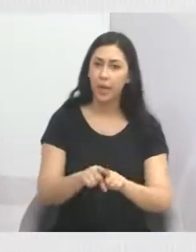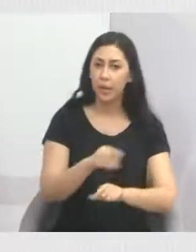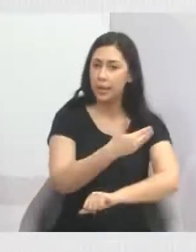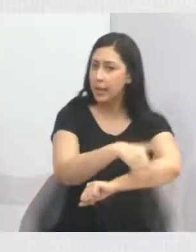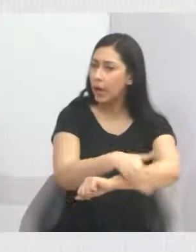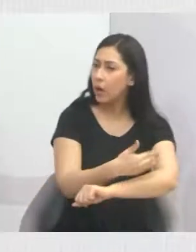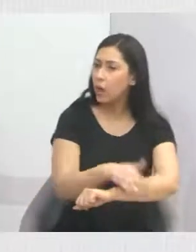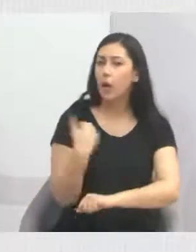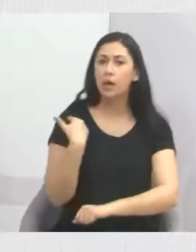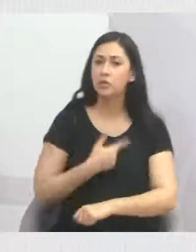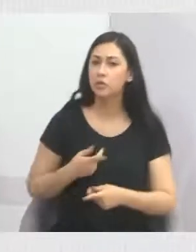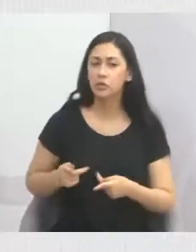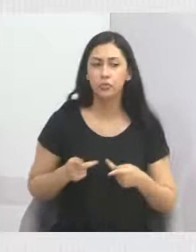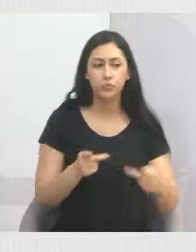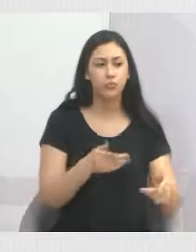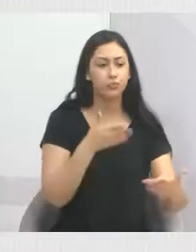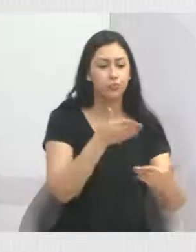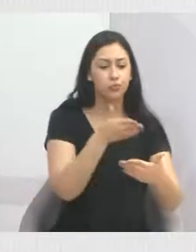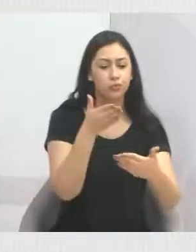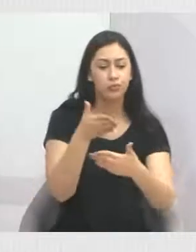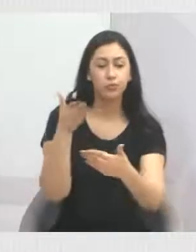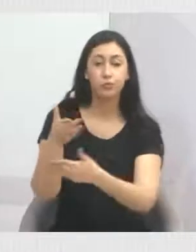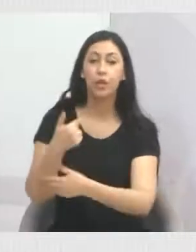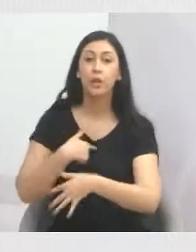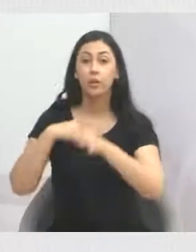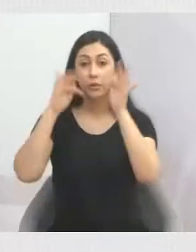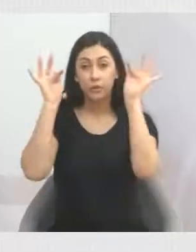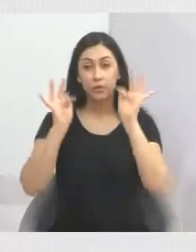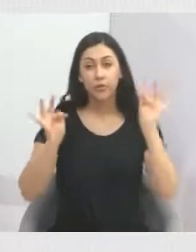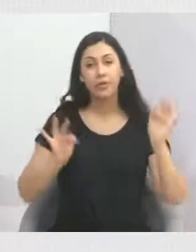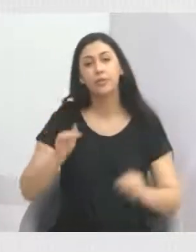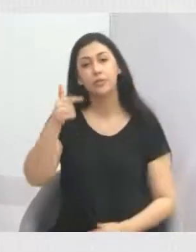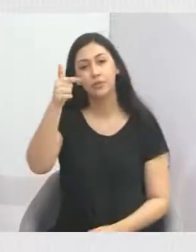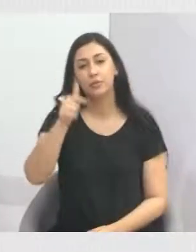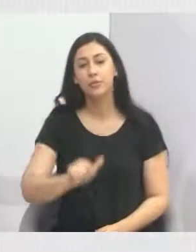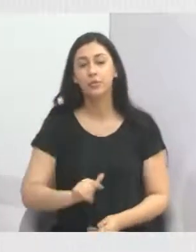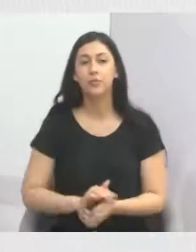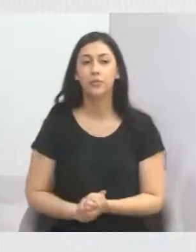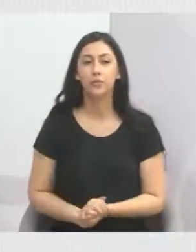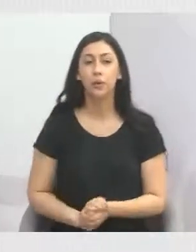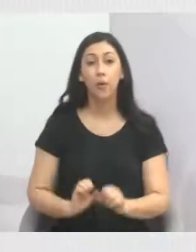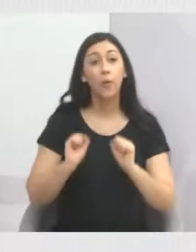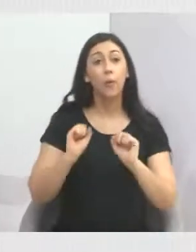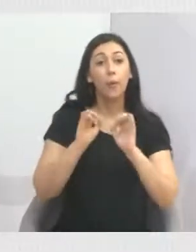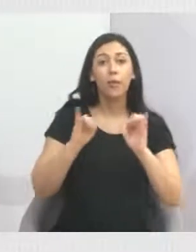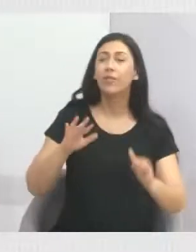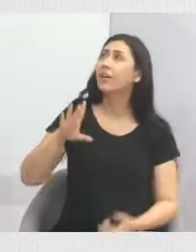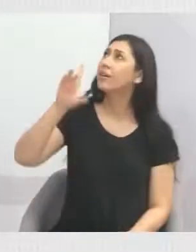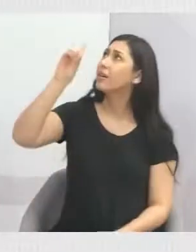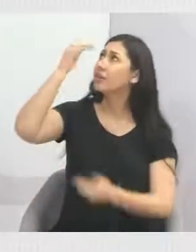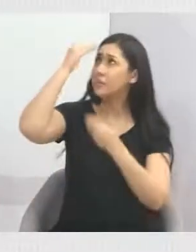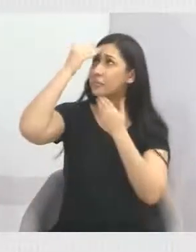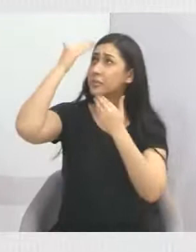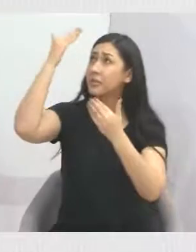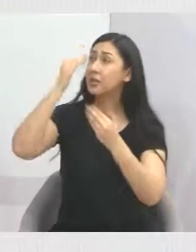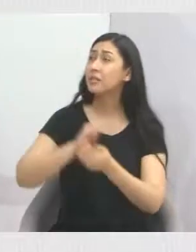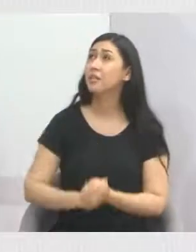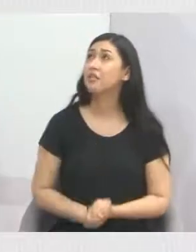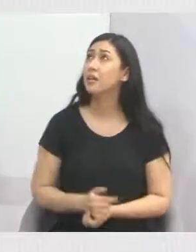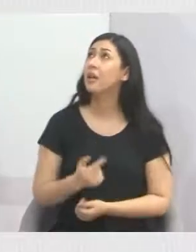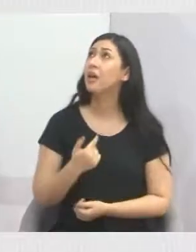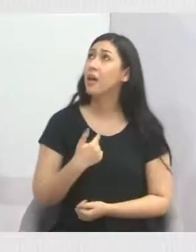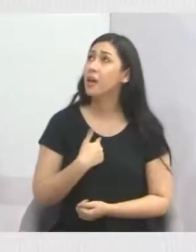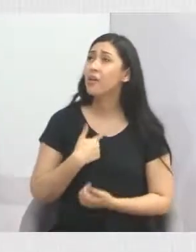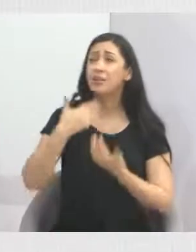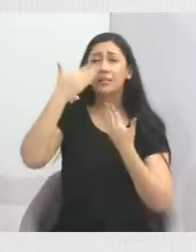está sempre nos bairros aí andando. E eu fico feliz mais uma vez de poder dizer, Deus, obrigado. Estou